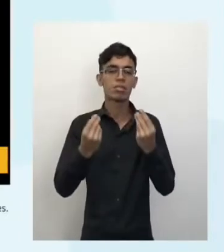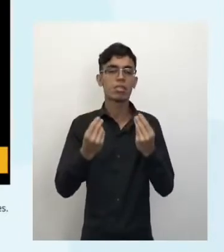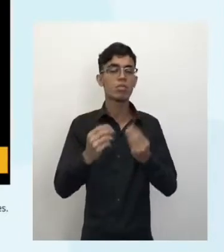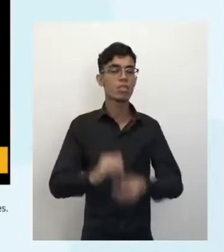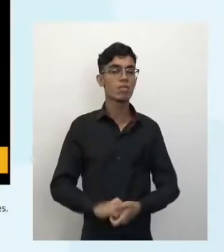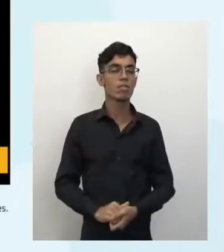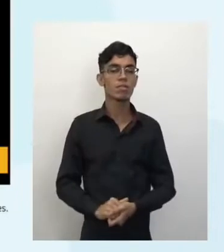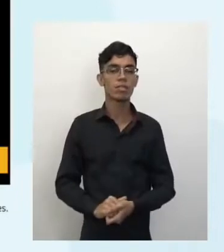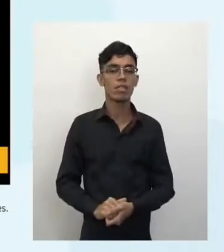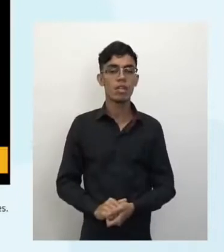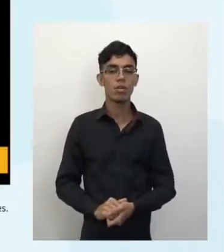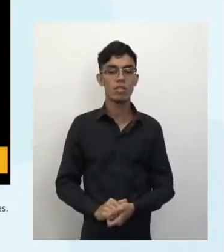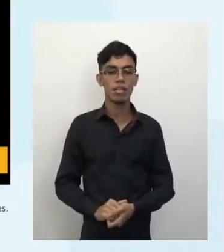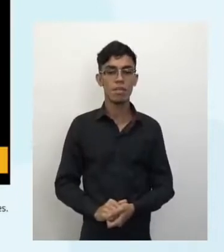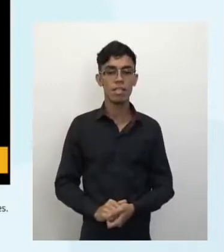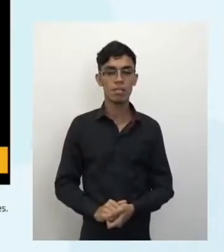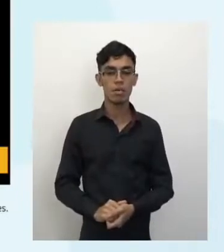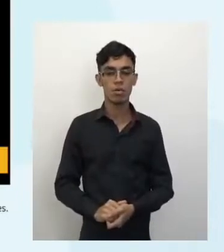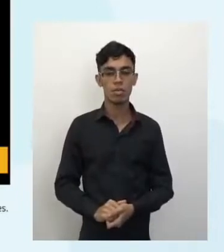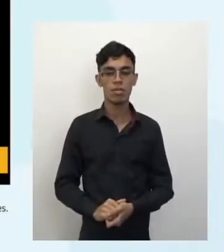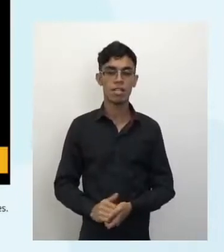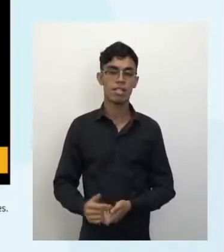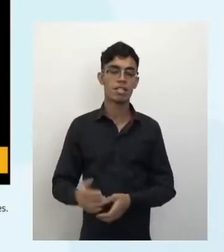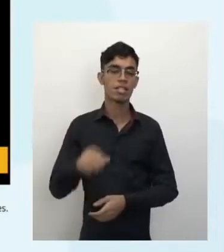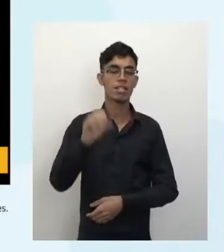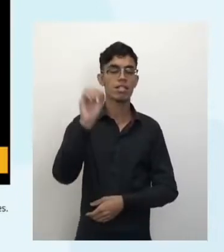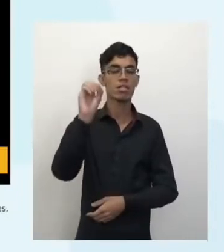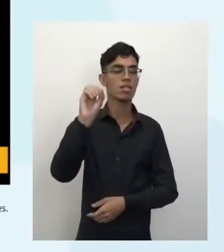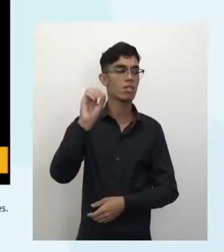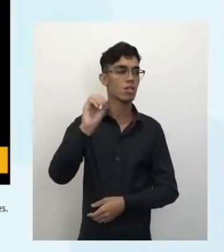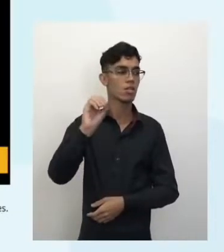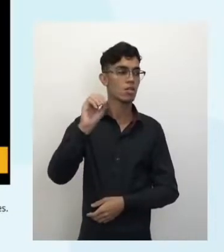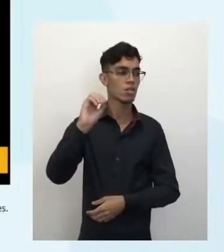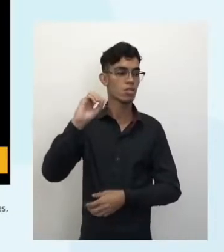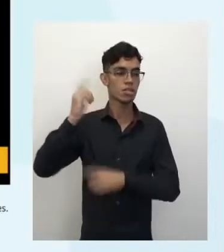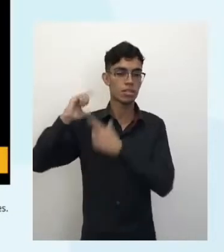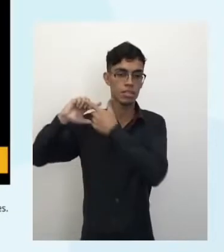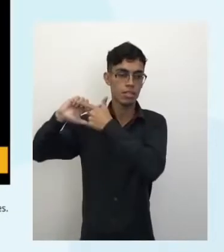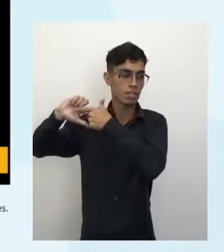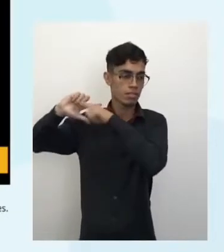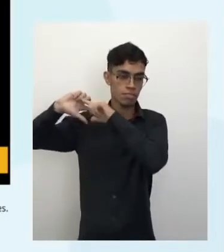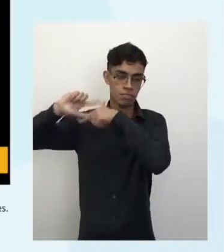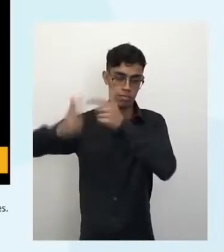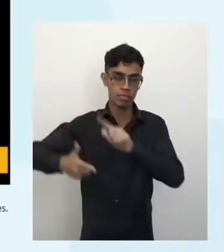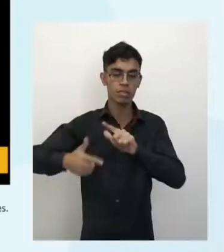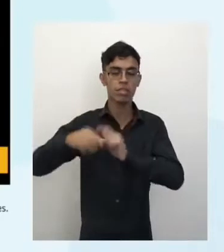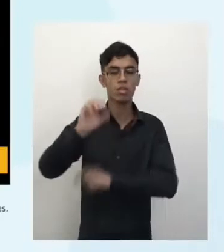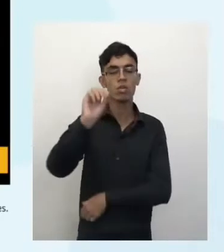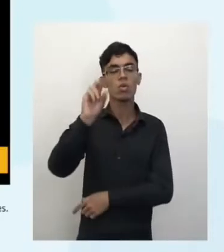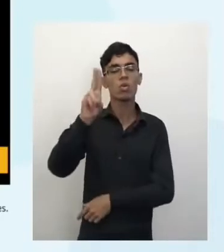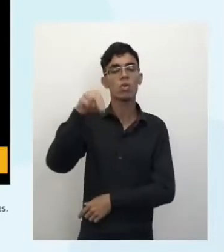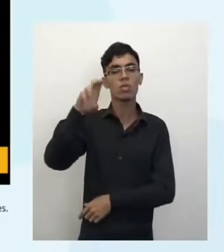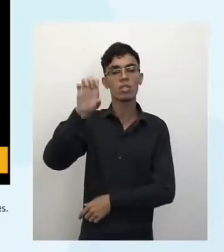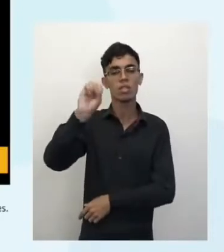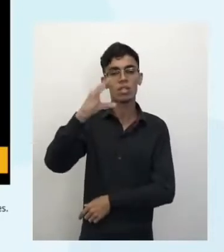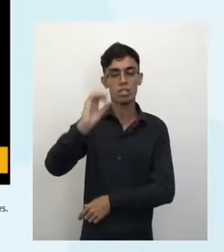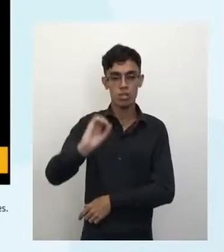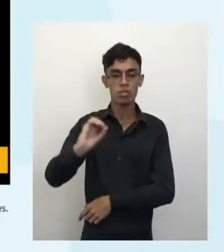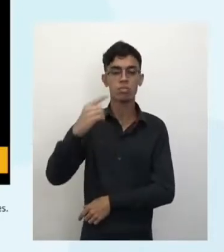patrimônio internacional pela Unesco, tá? Que é importante retratar isso. E aí eu trouxe para vocês